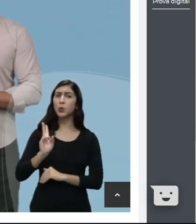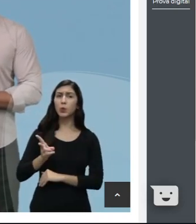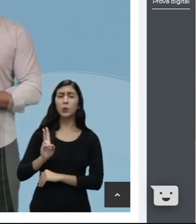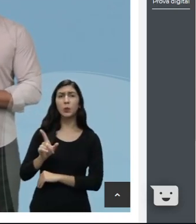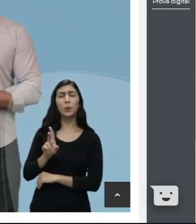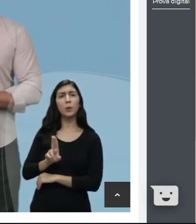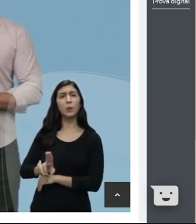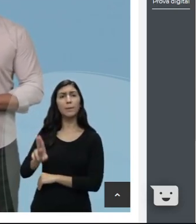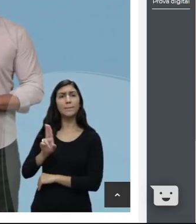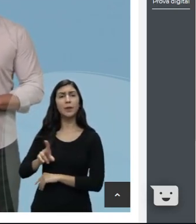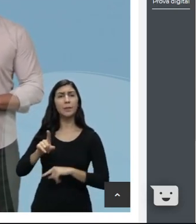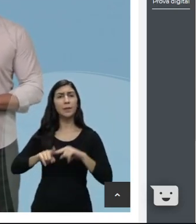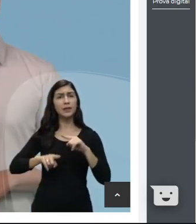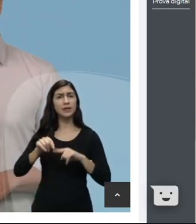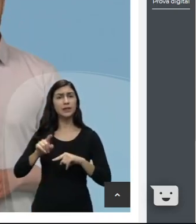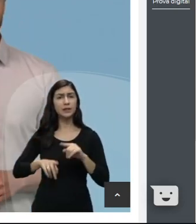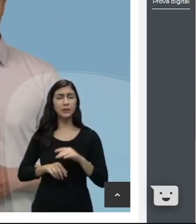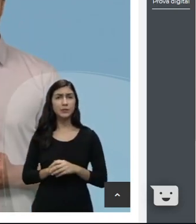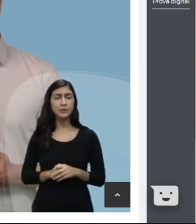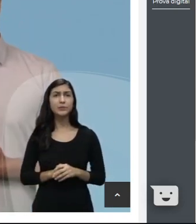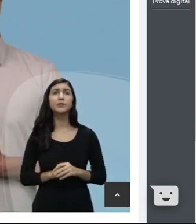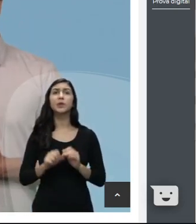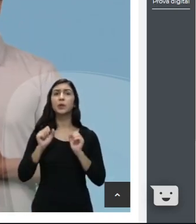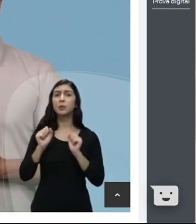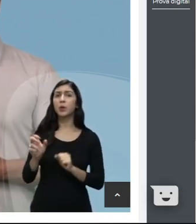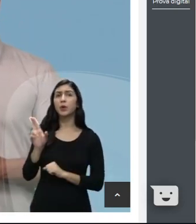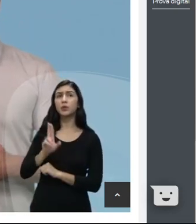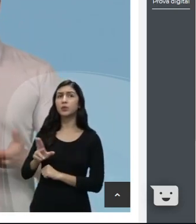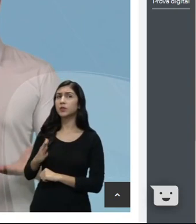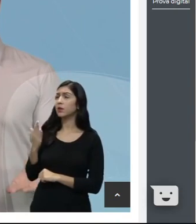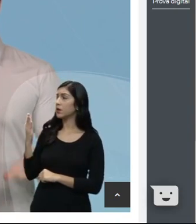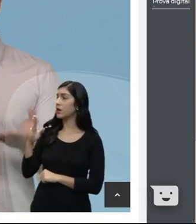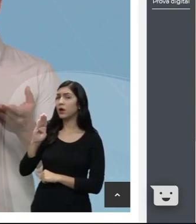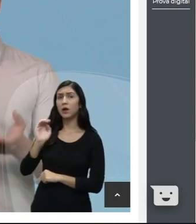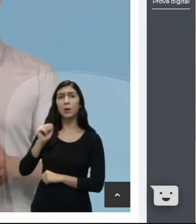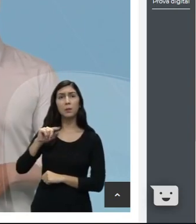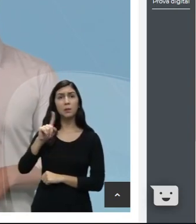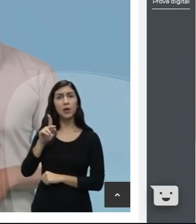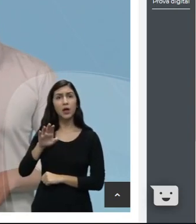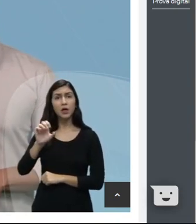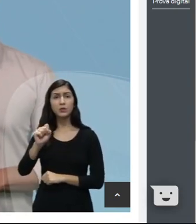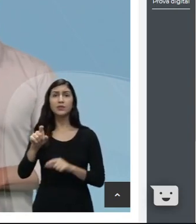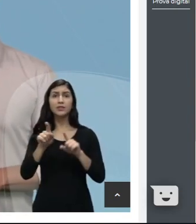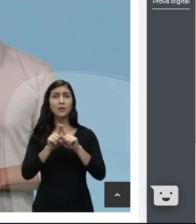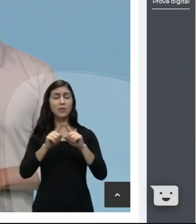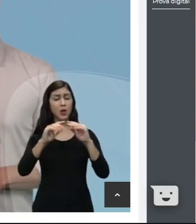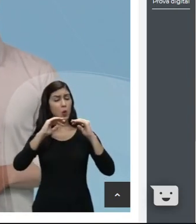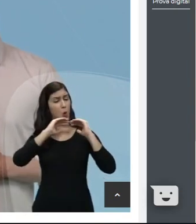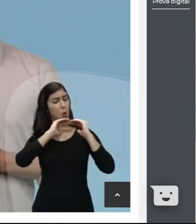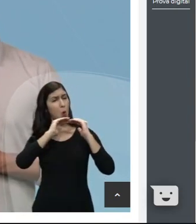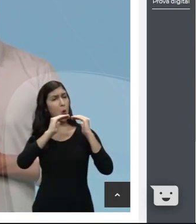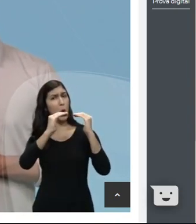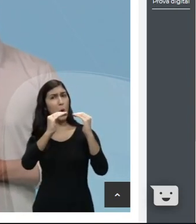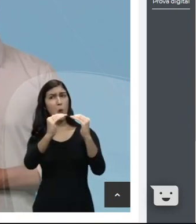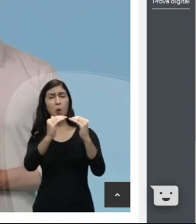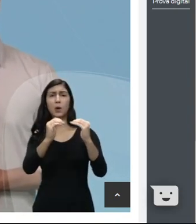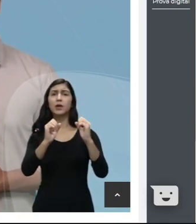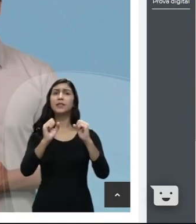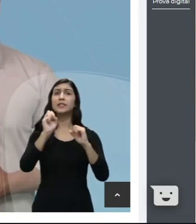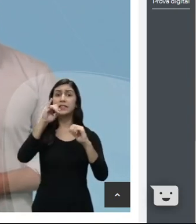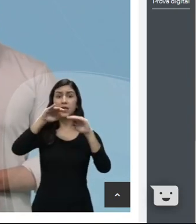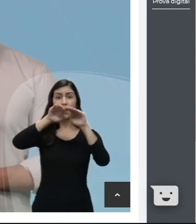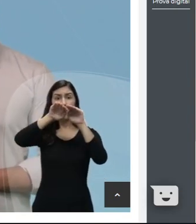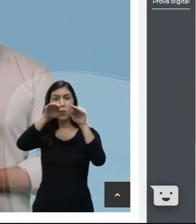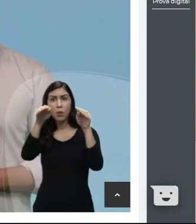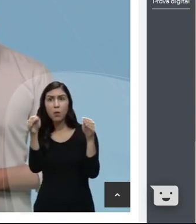seus sistemas treliçados. Podemos usar banzos de madeira para cobrir até estádios inteiros. Se forem curvos,